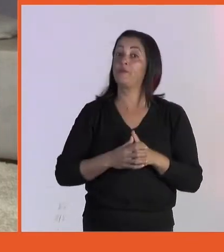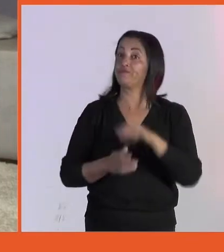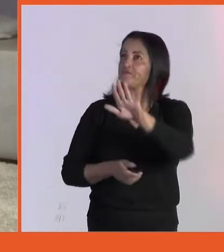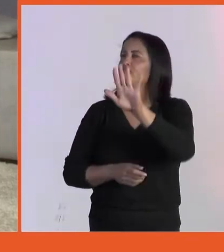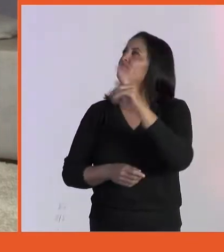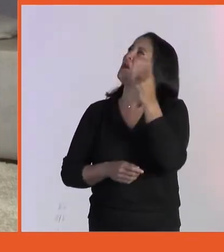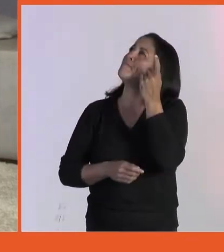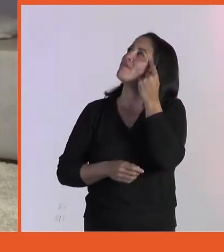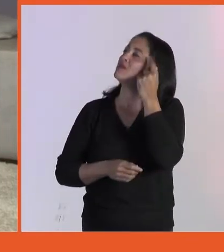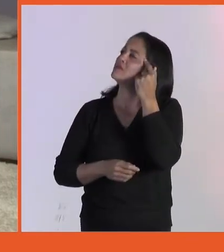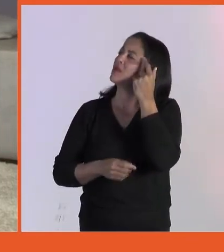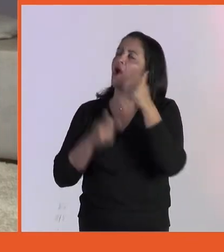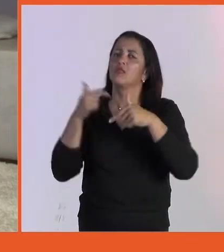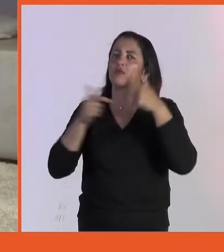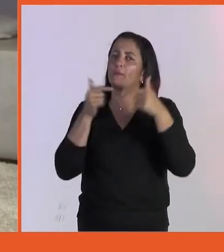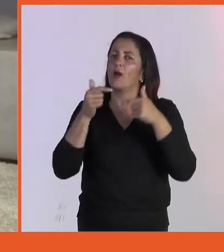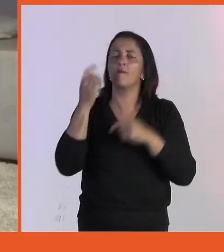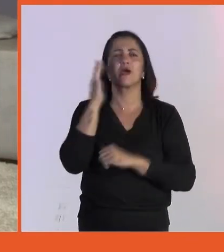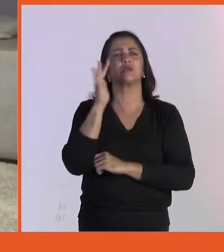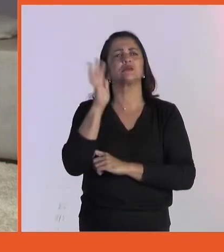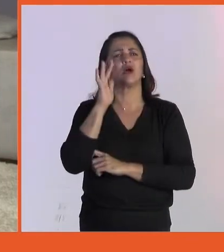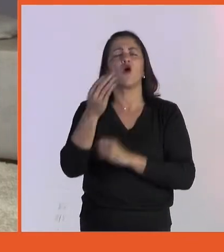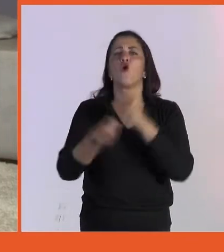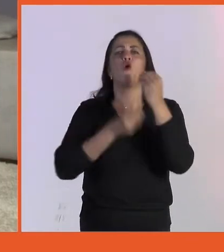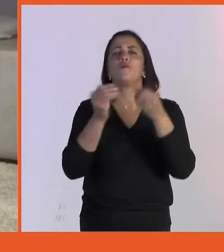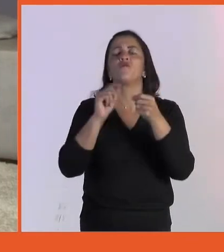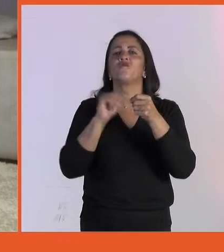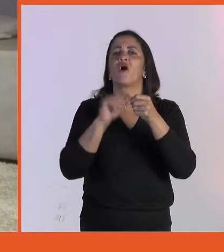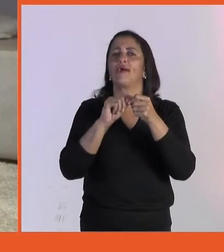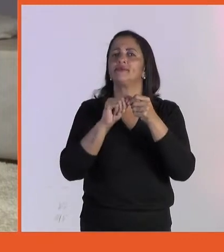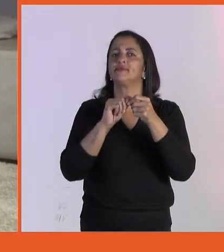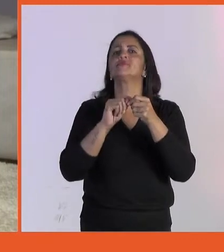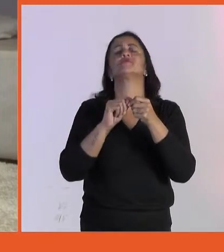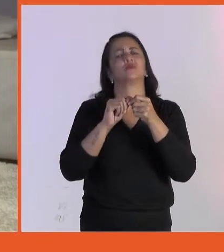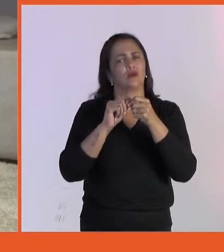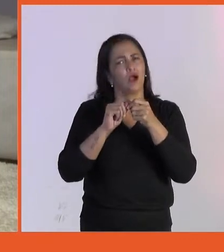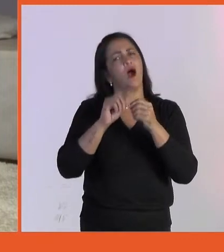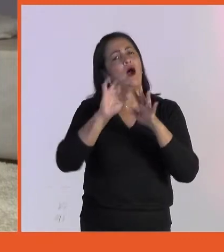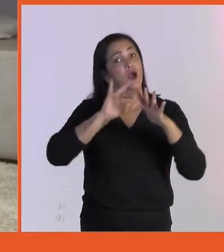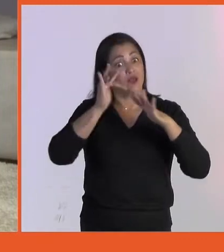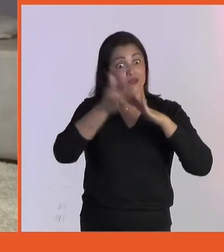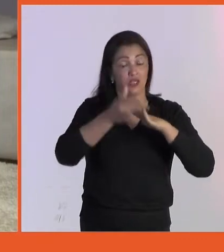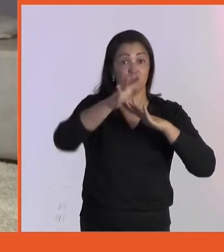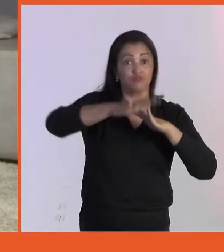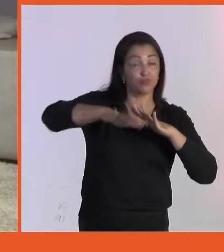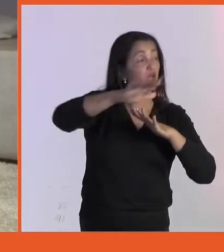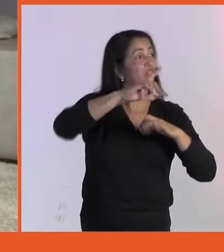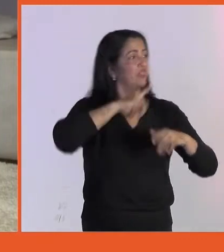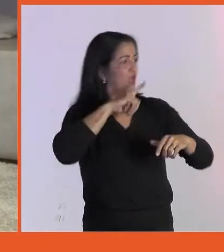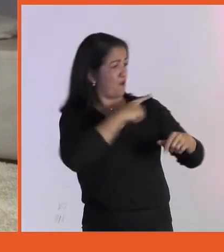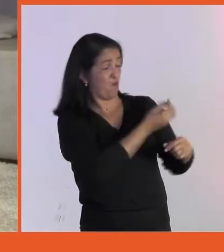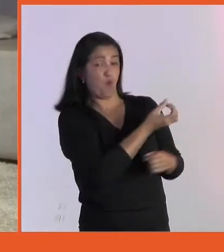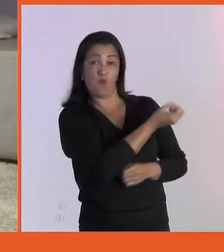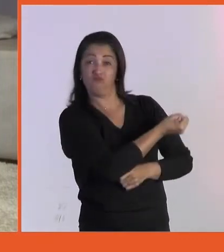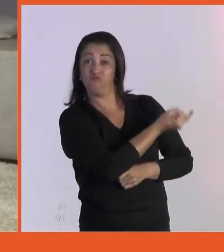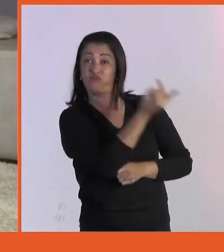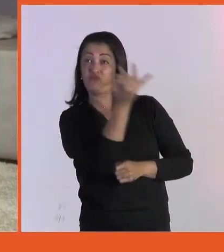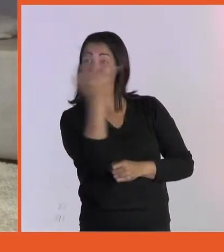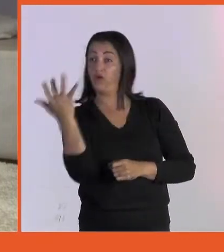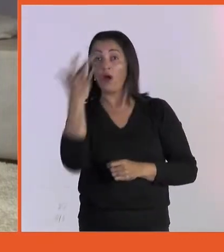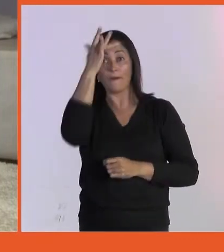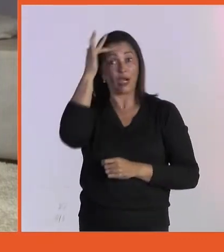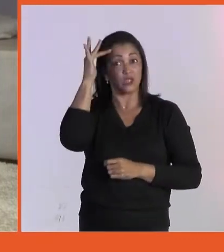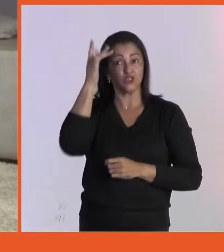se todo mundo acha observar o conteúdo que faz nas redes, tem milhões de outras pessoas que também fazem o mesmo conteúdo. Seja falar